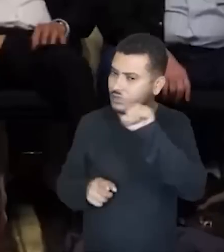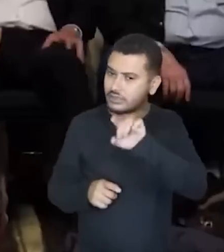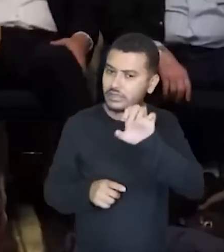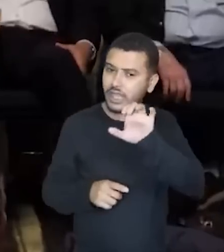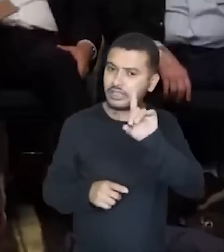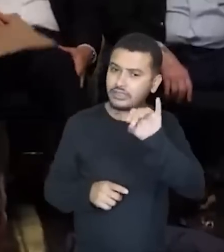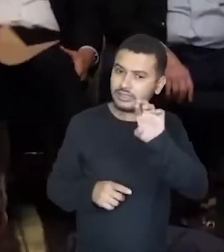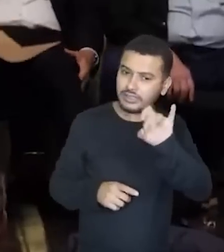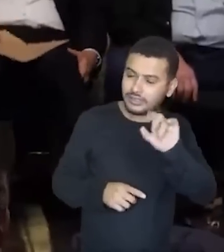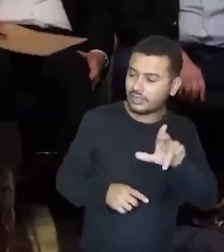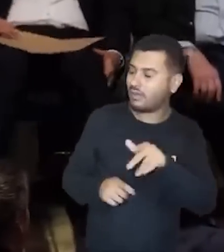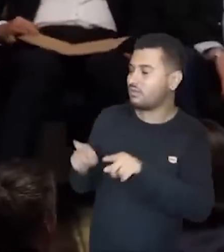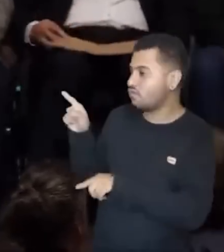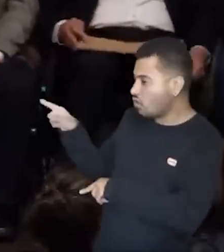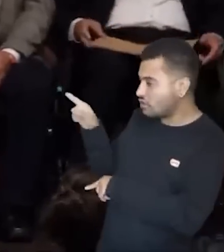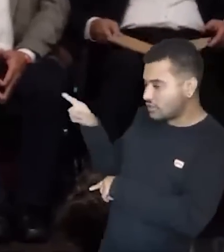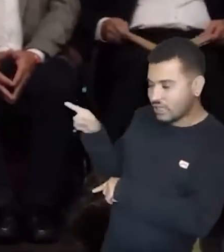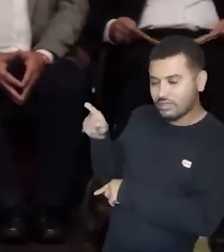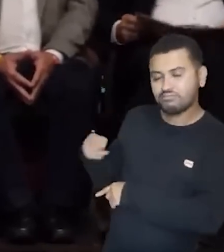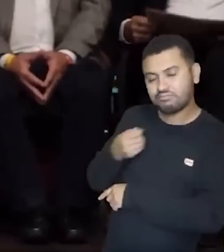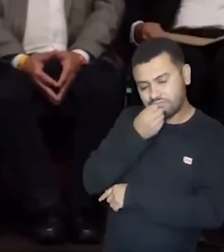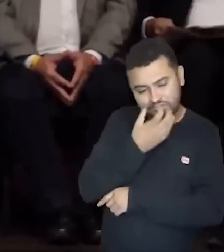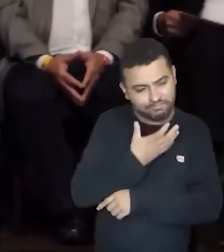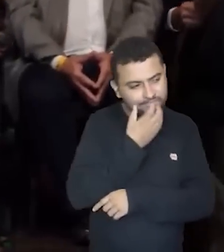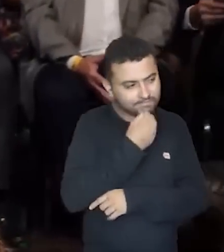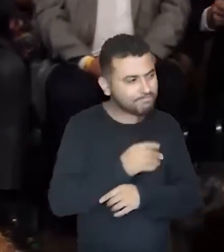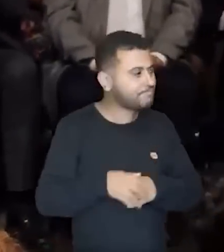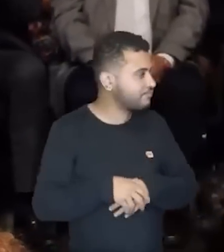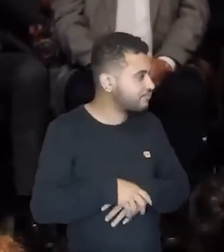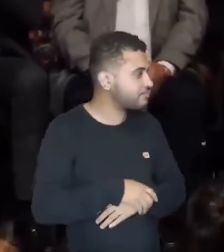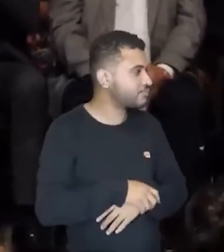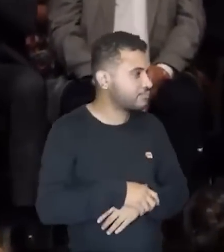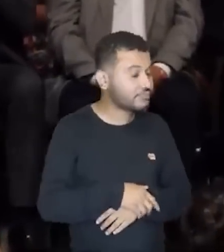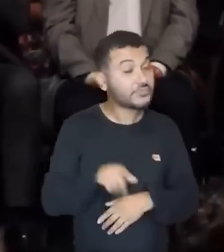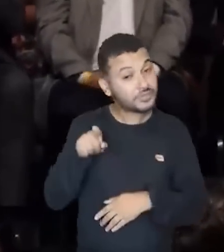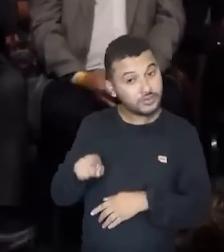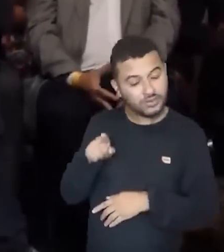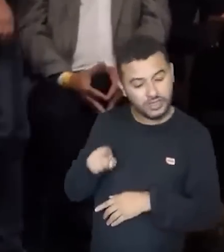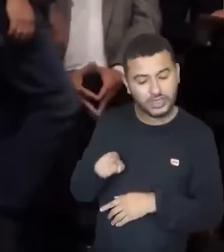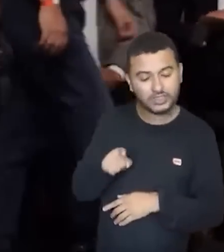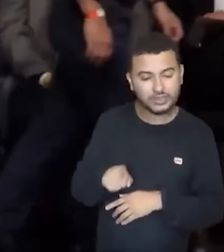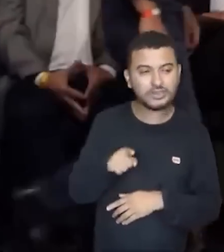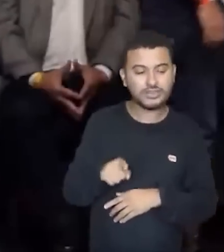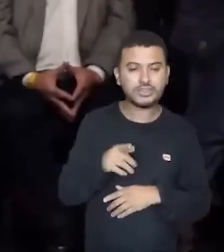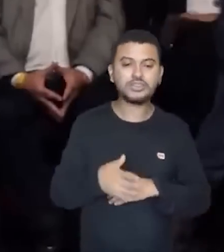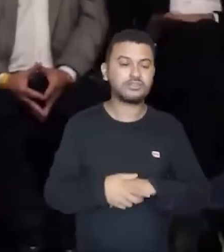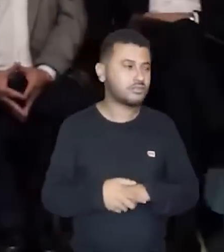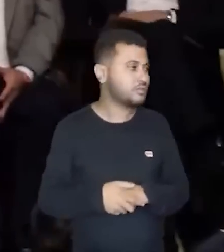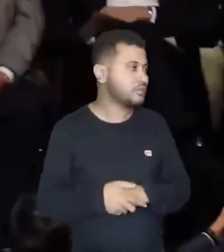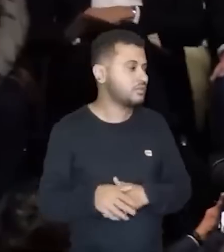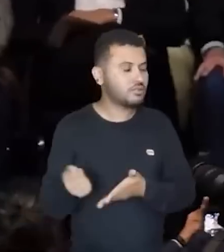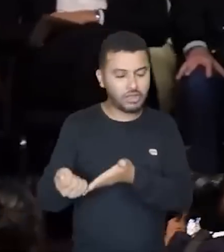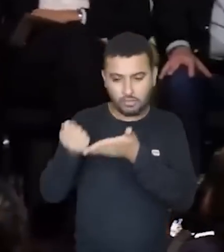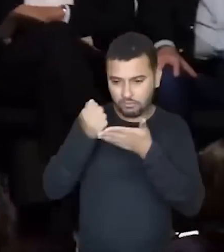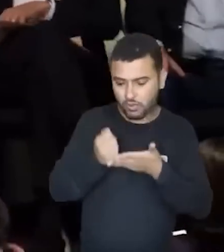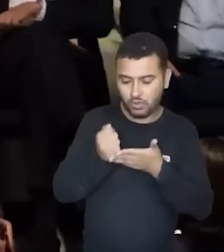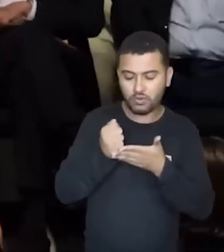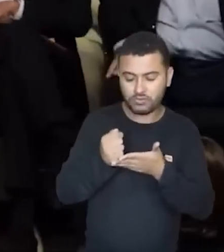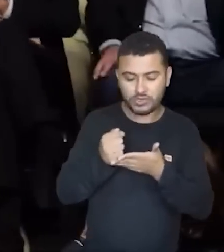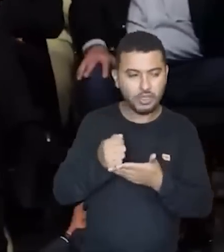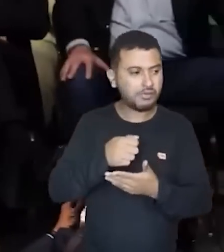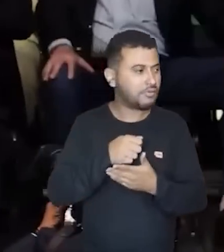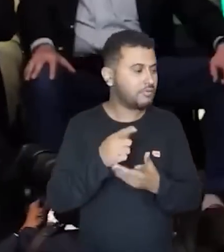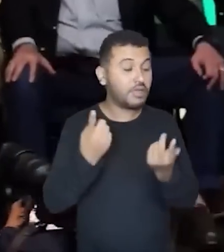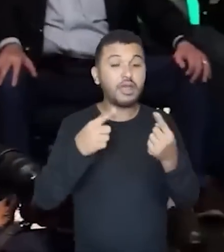porque eu sei o quanto você foi solidário ao que eu passei. Quero